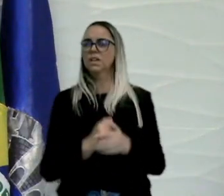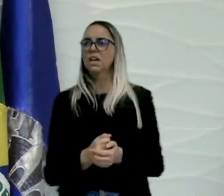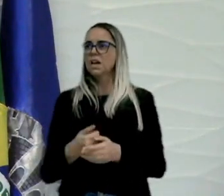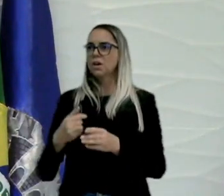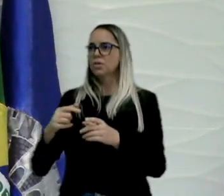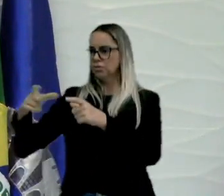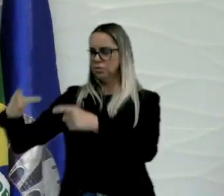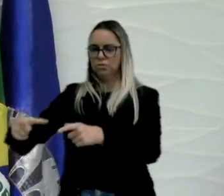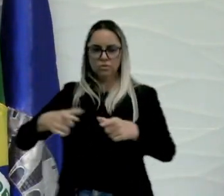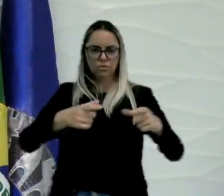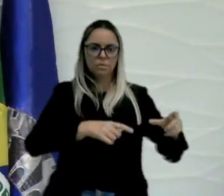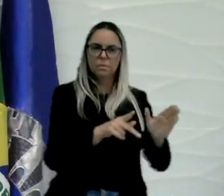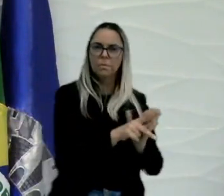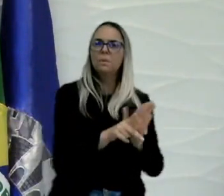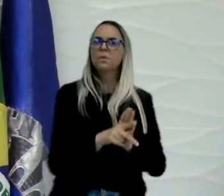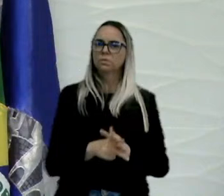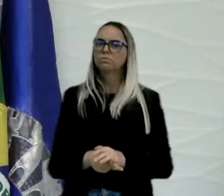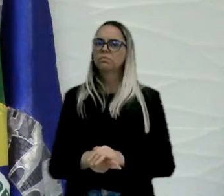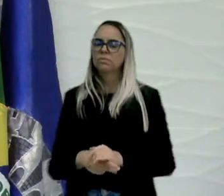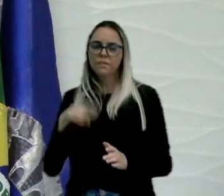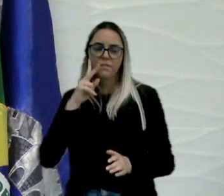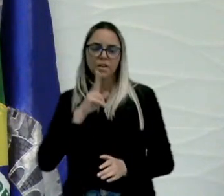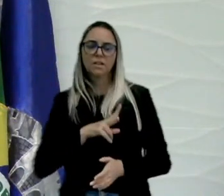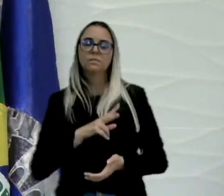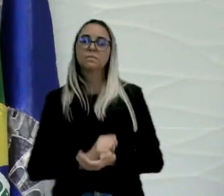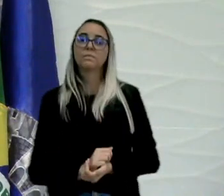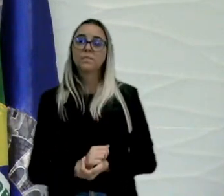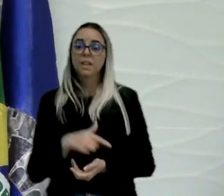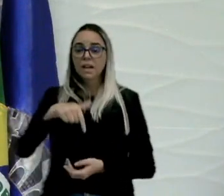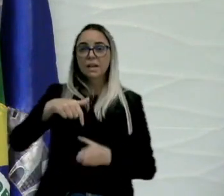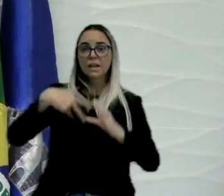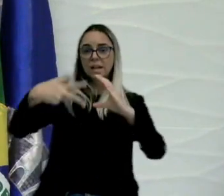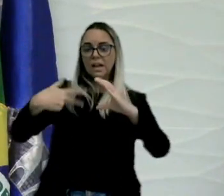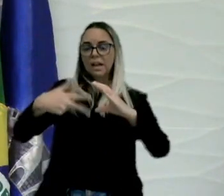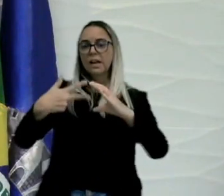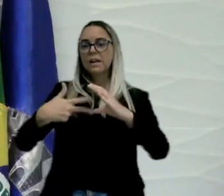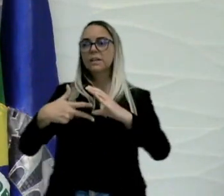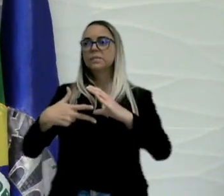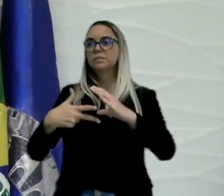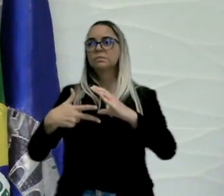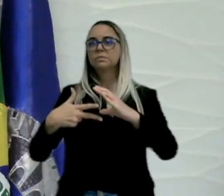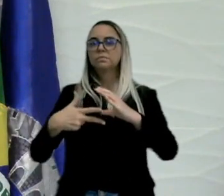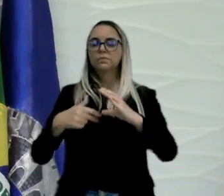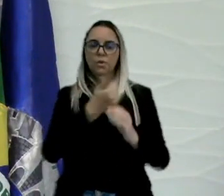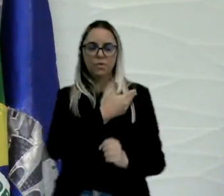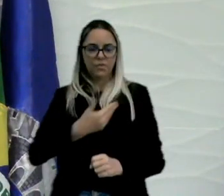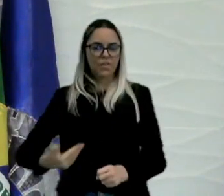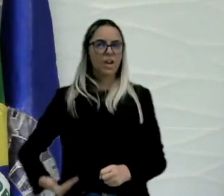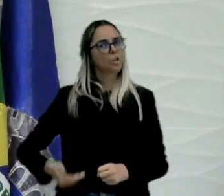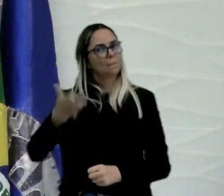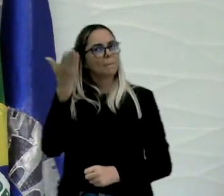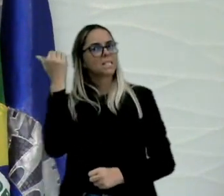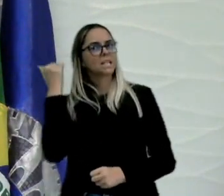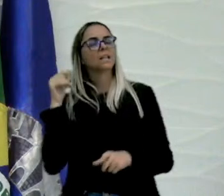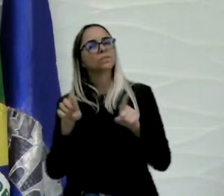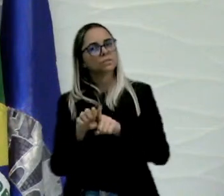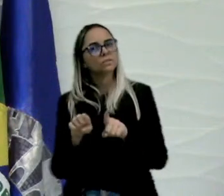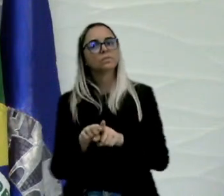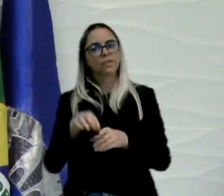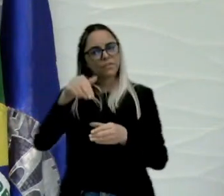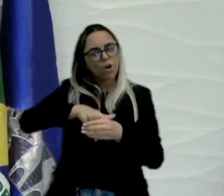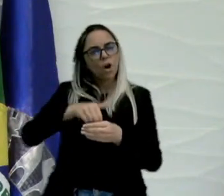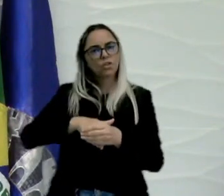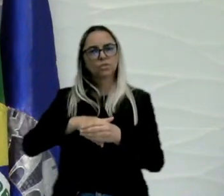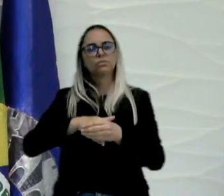citados e tem aqui já no nosso nessa casa no no governo passado também foi colocado um voto de